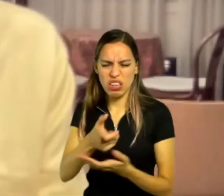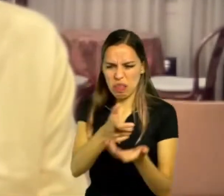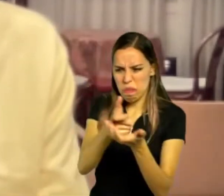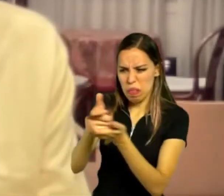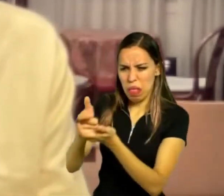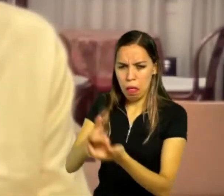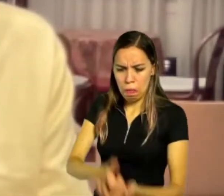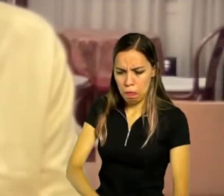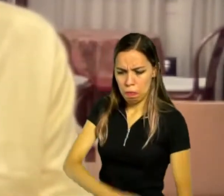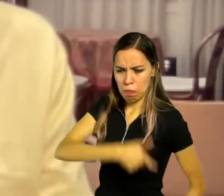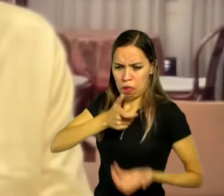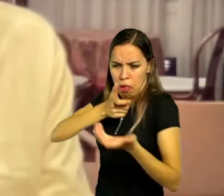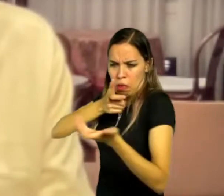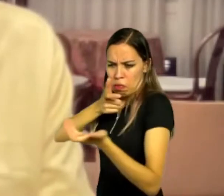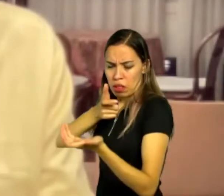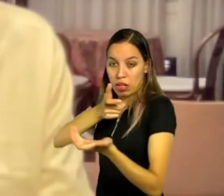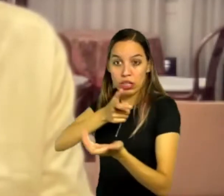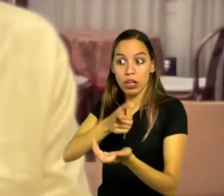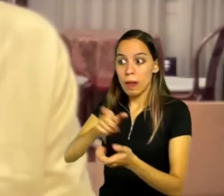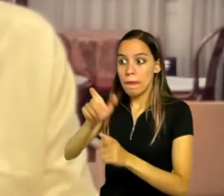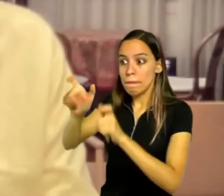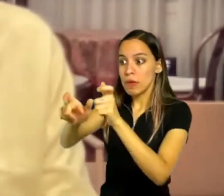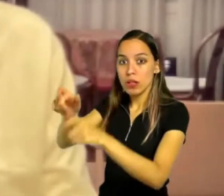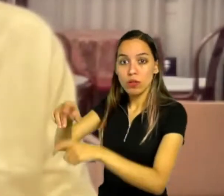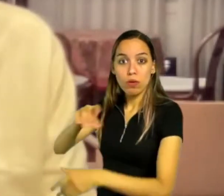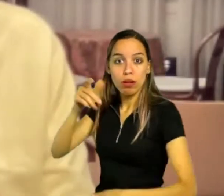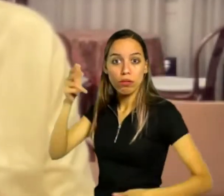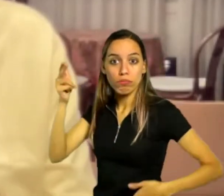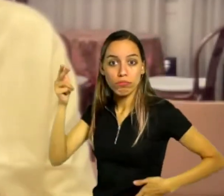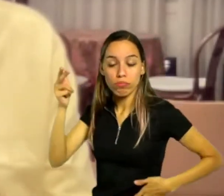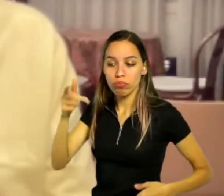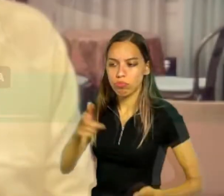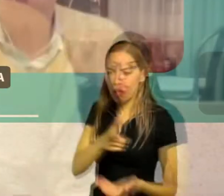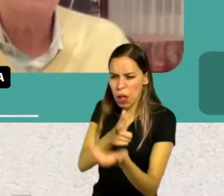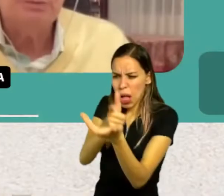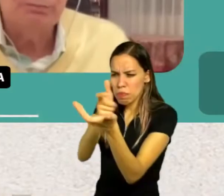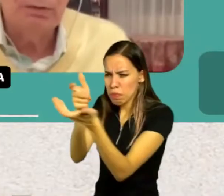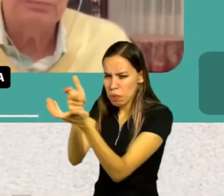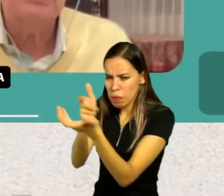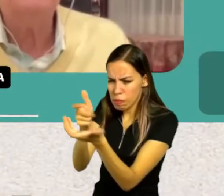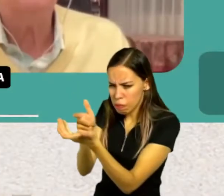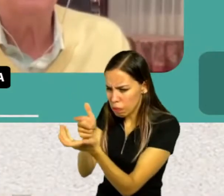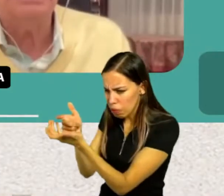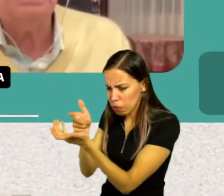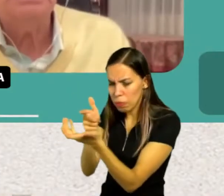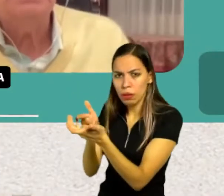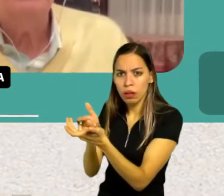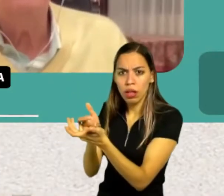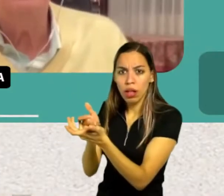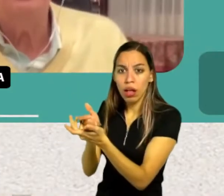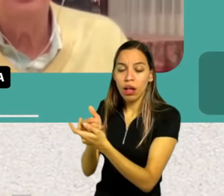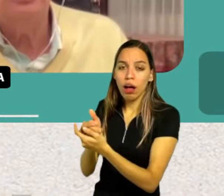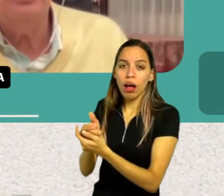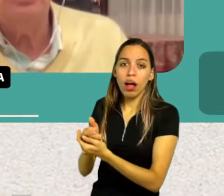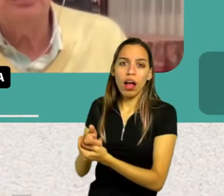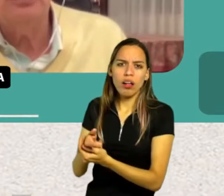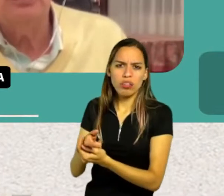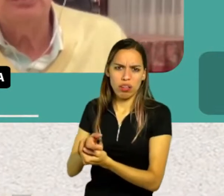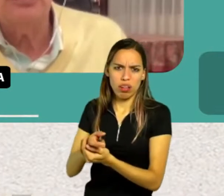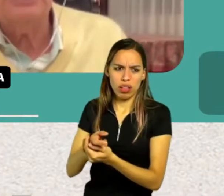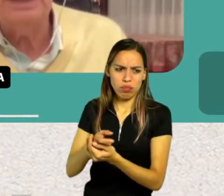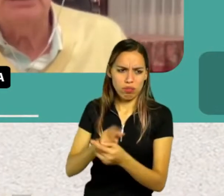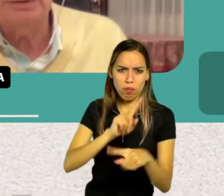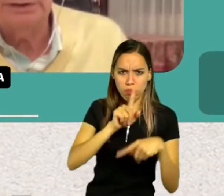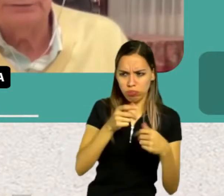sociedade, o que foi? Uma boa parte da sociedade apoiou. Achou bom. Achou bom, tanto que